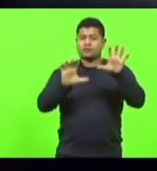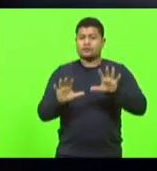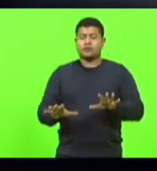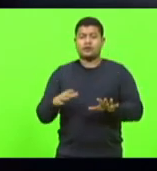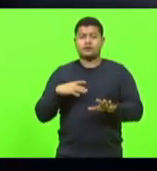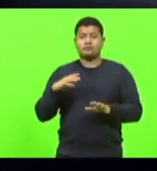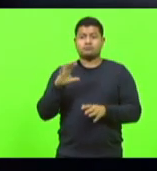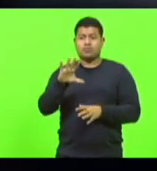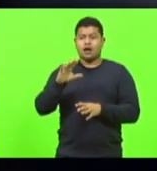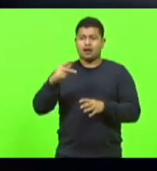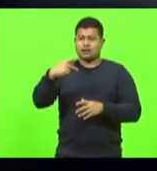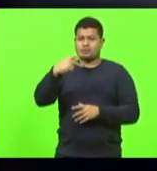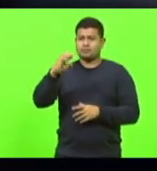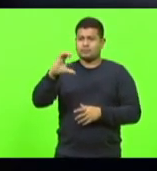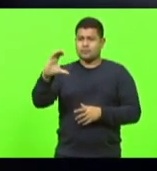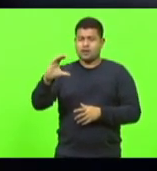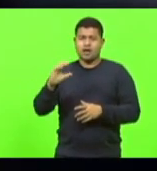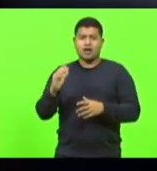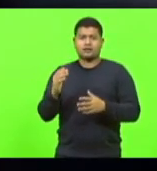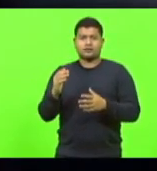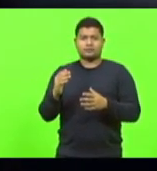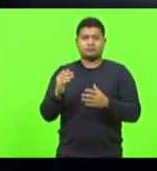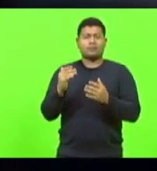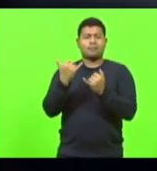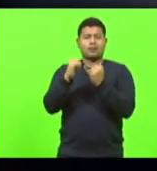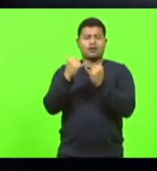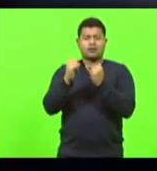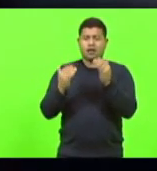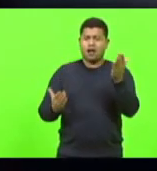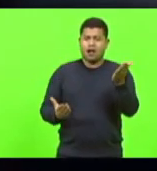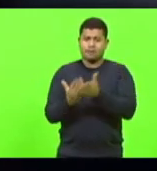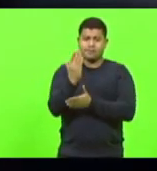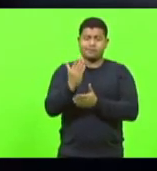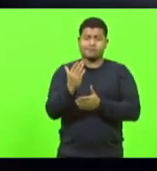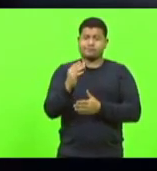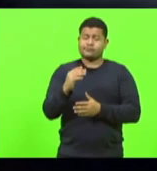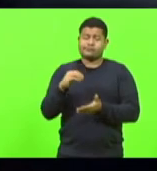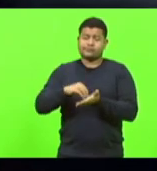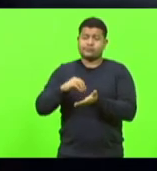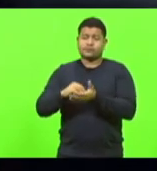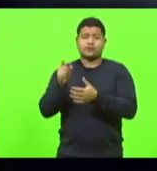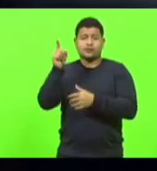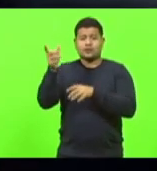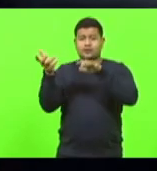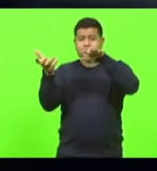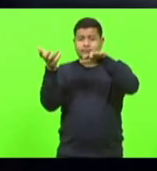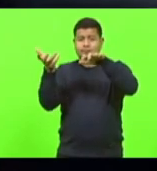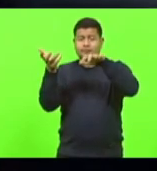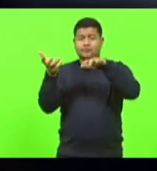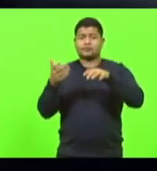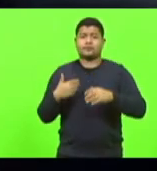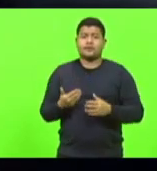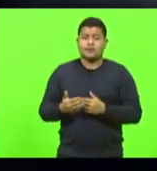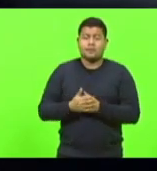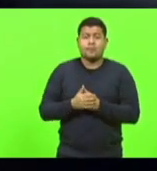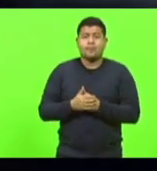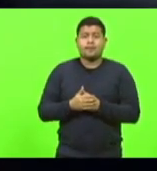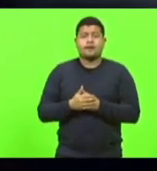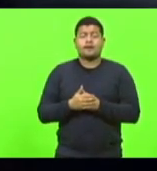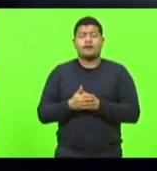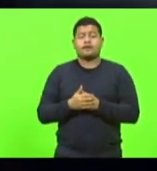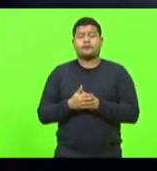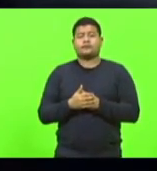não foi aprovada no Congresso Nacional passou pelo Senado e o texto inclusive da